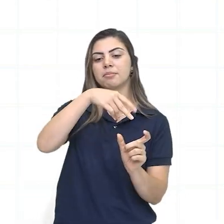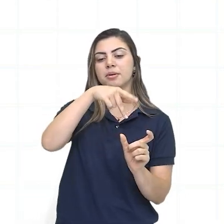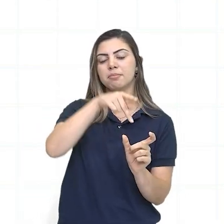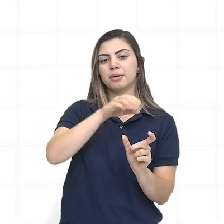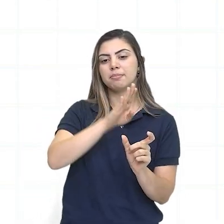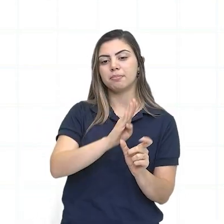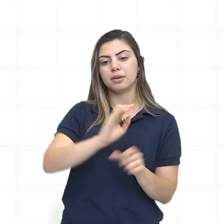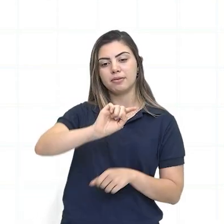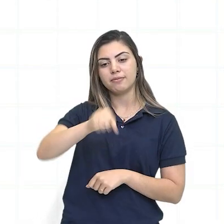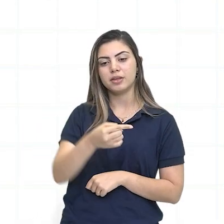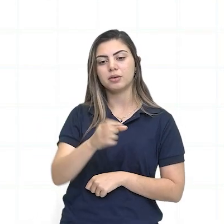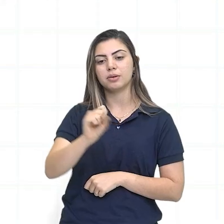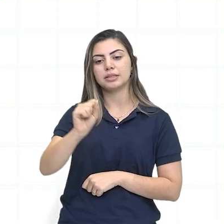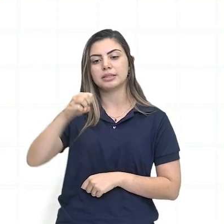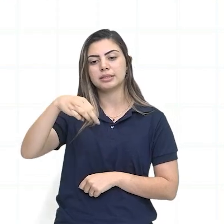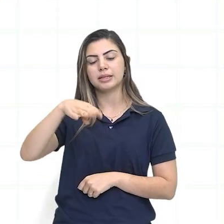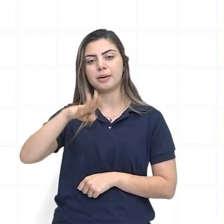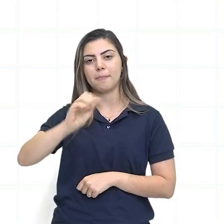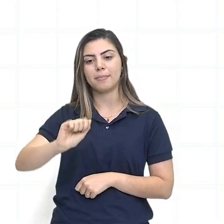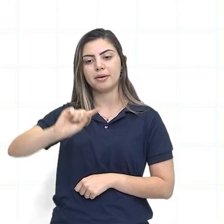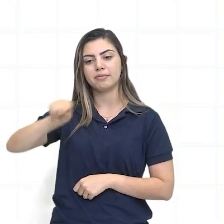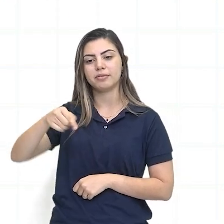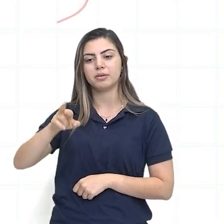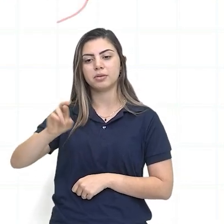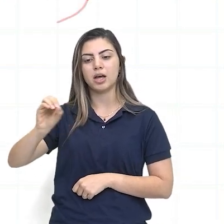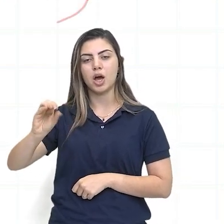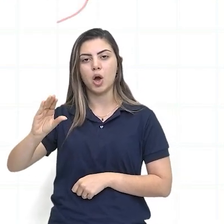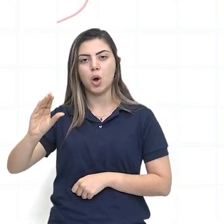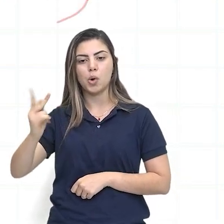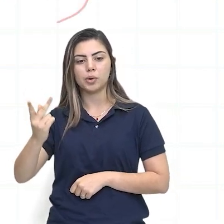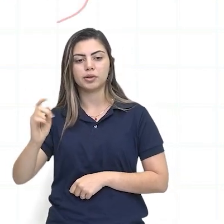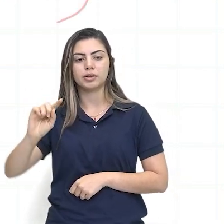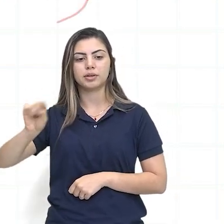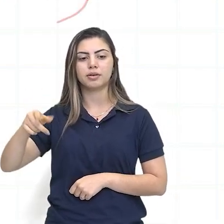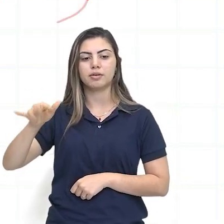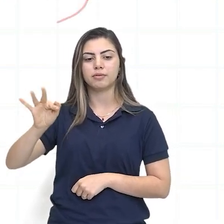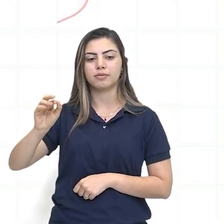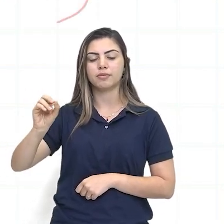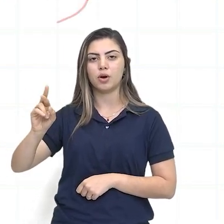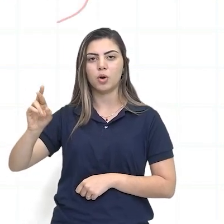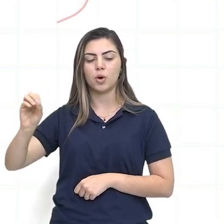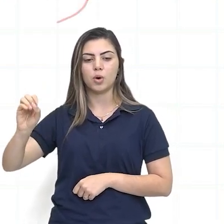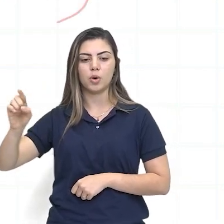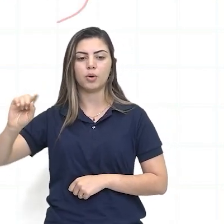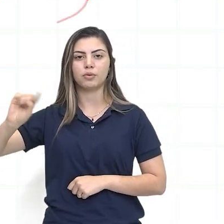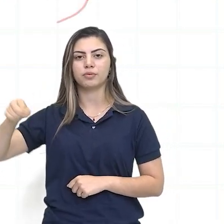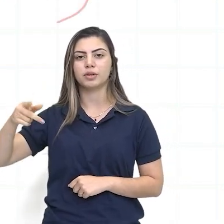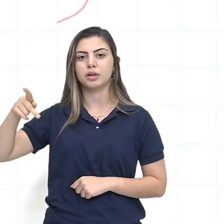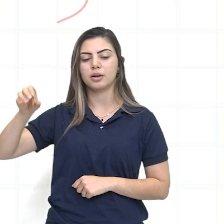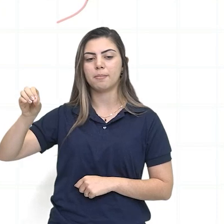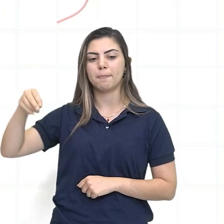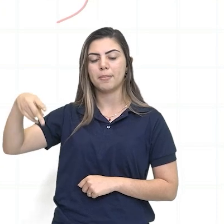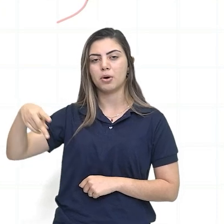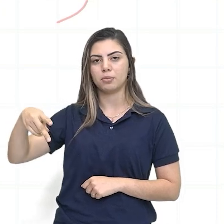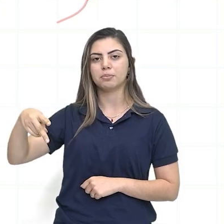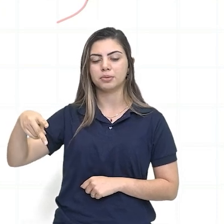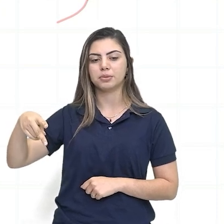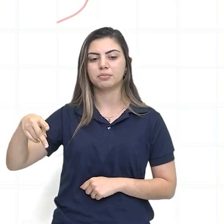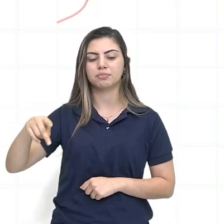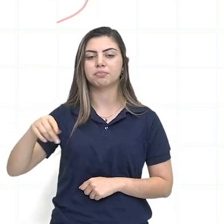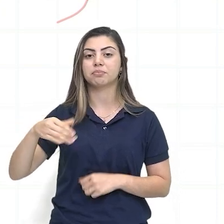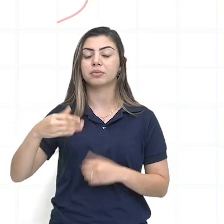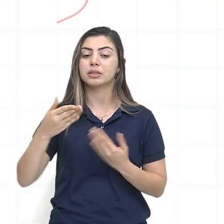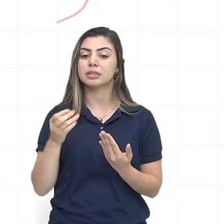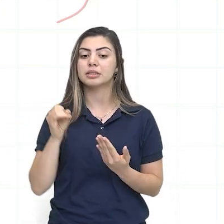Samba, vírgula. Rock, vírgula. Forró, vírgula. Pop, vírgula. E